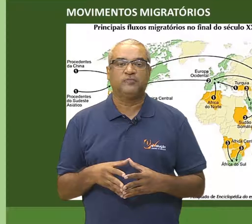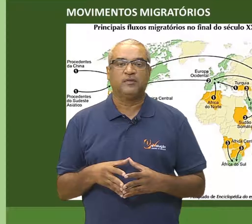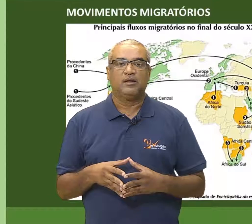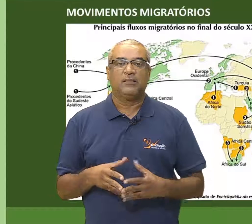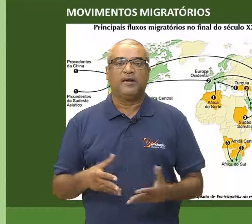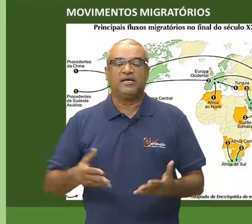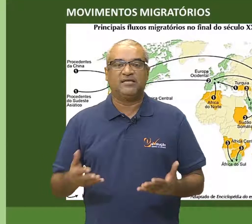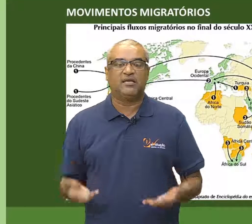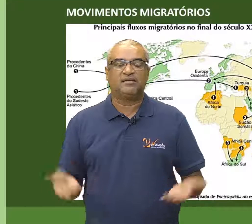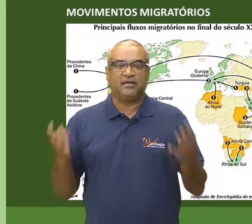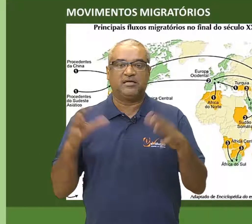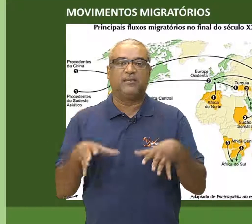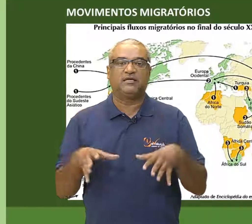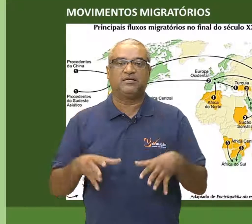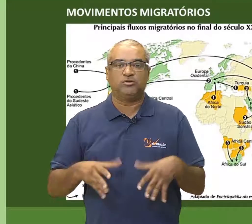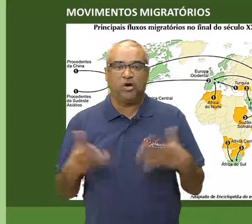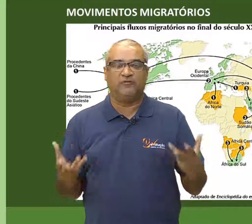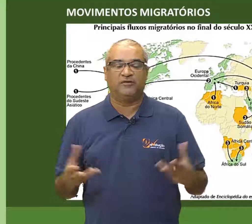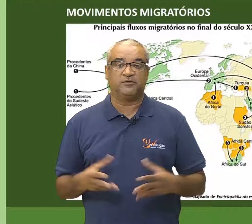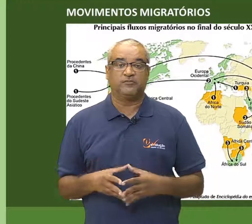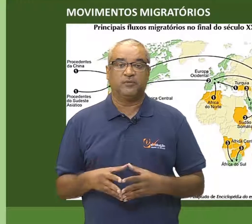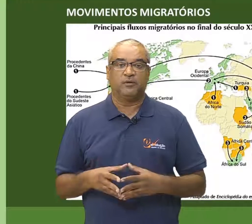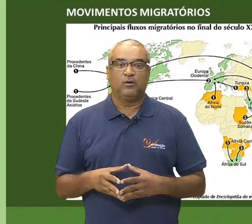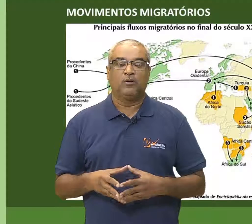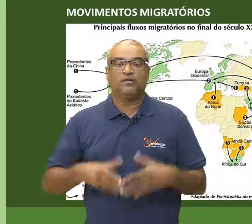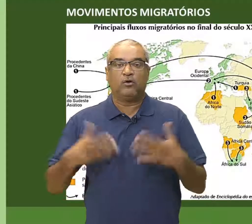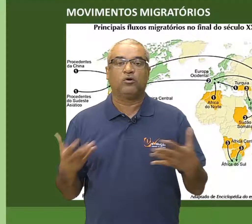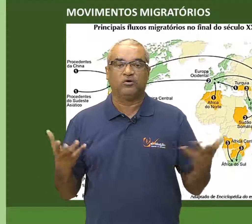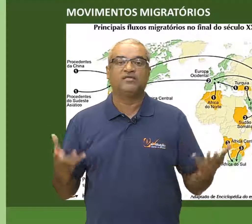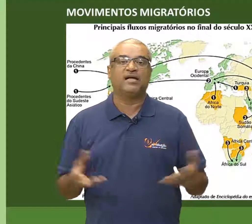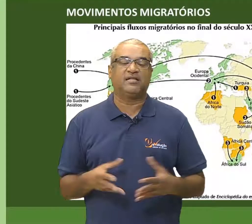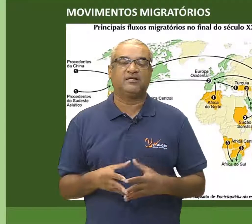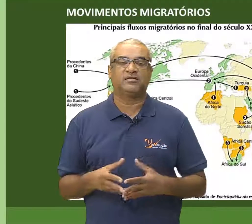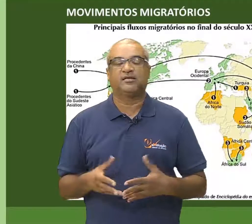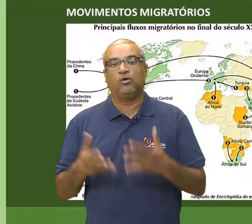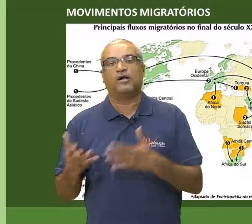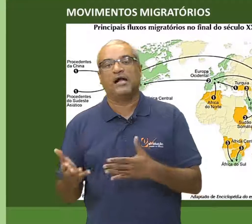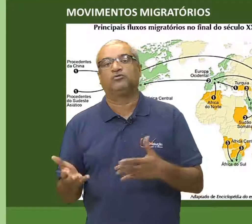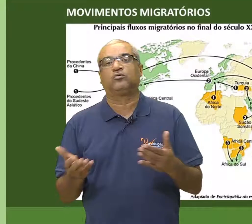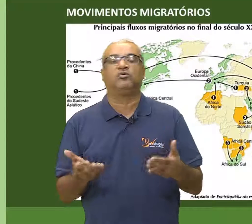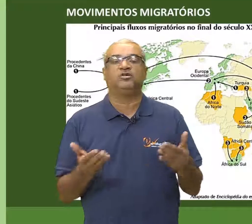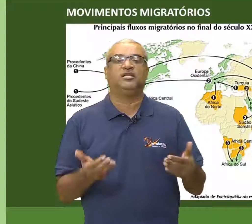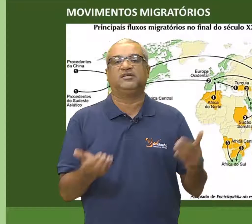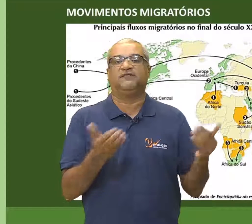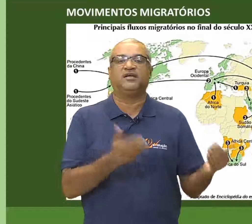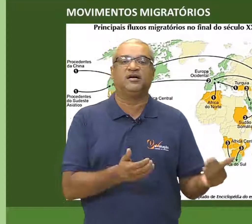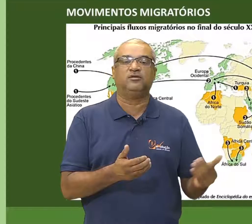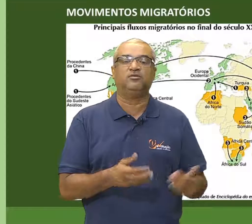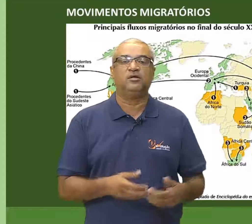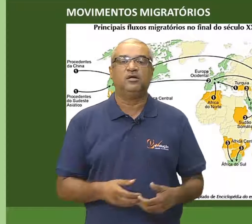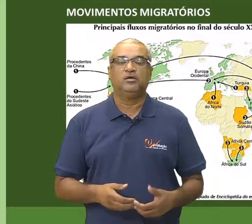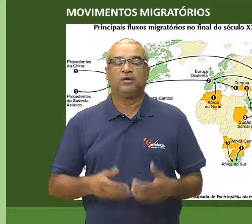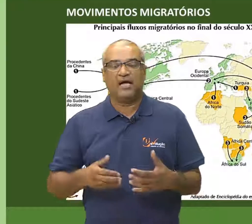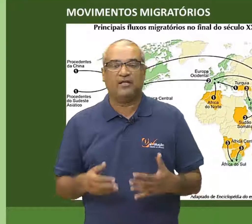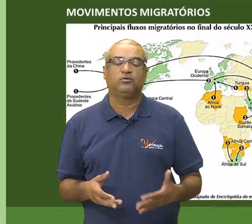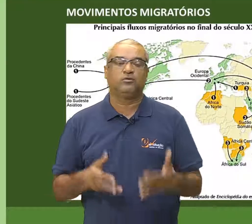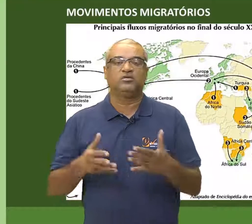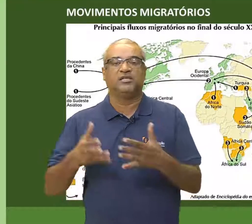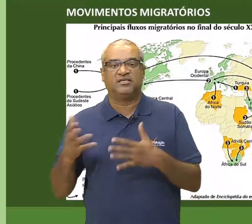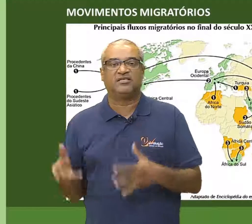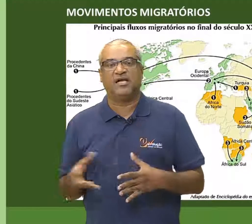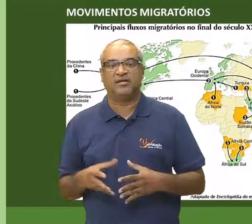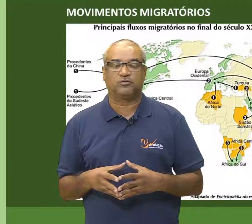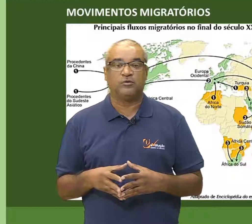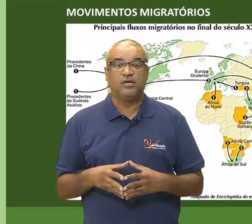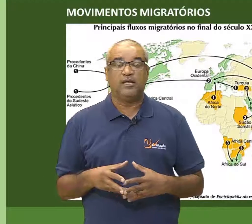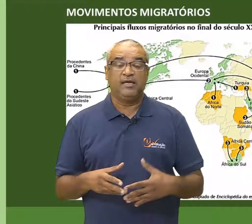filhos para as áreas chamadas novas, ou neocolonizadas, que é o caso do continente africano e do caso do